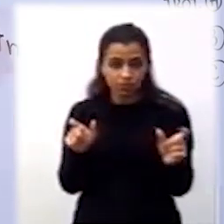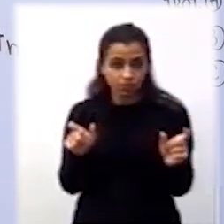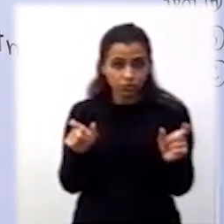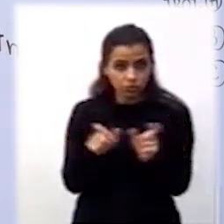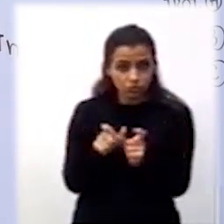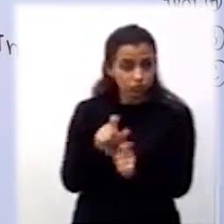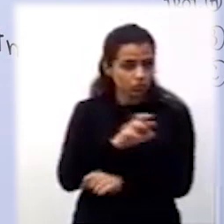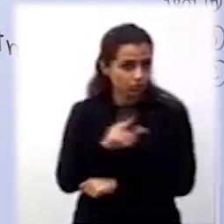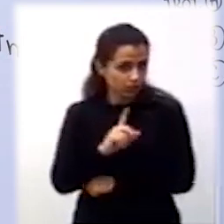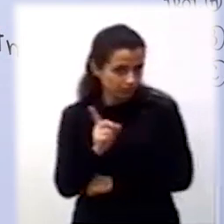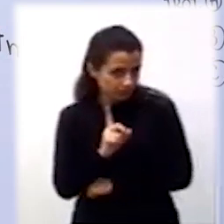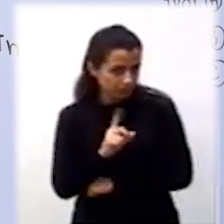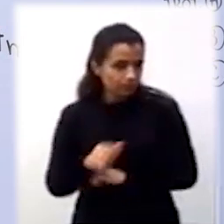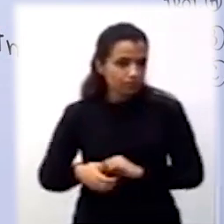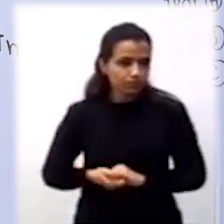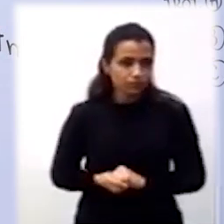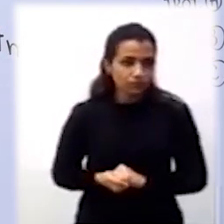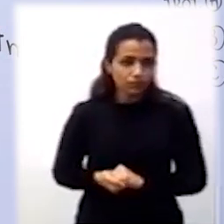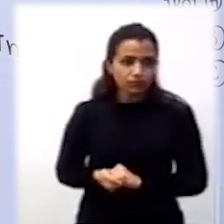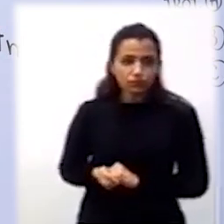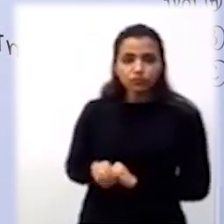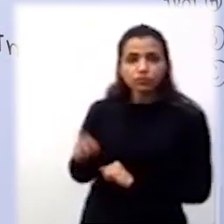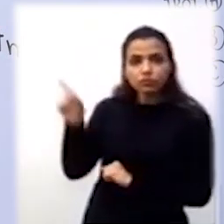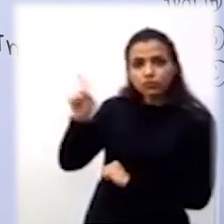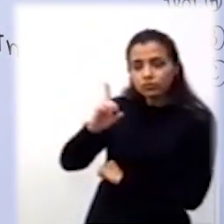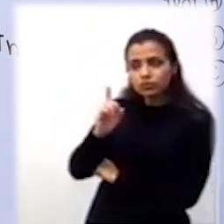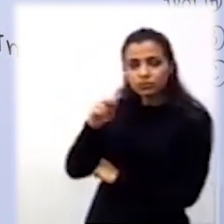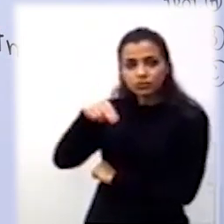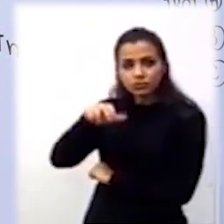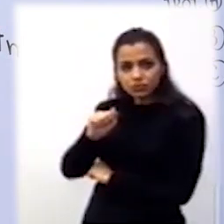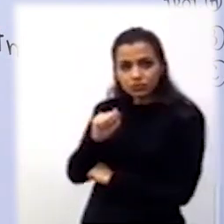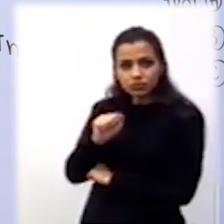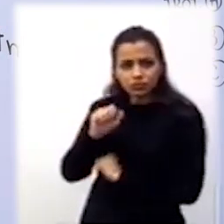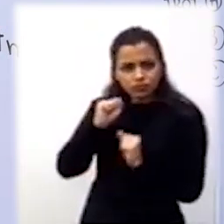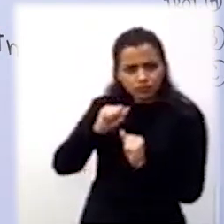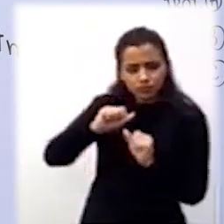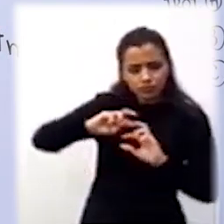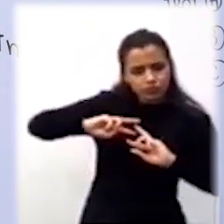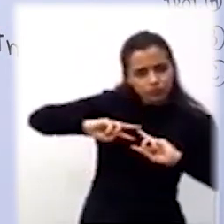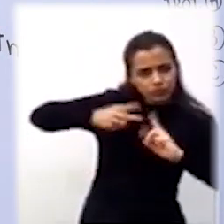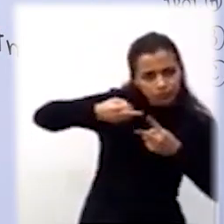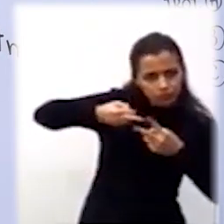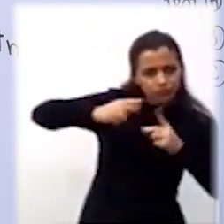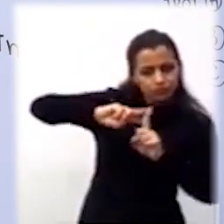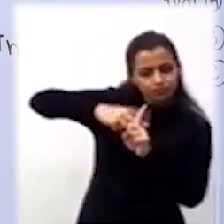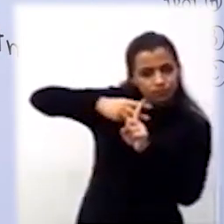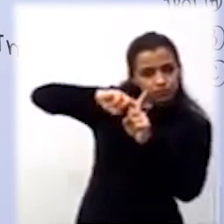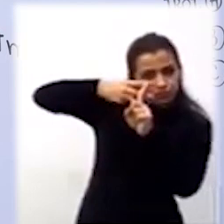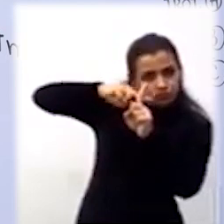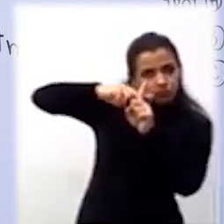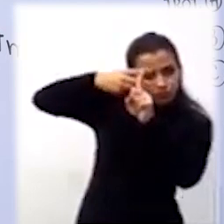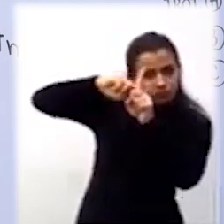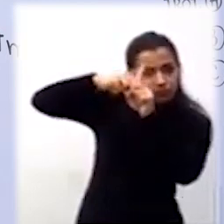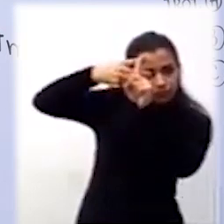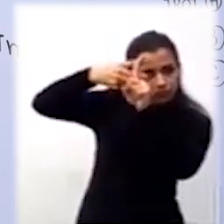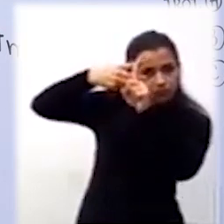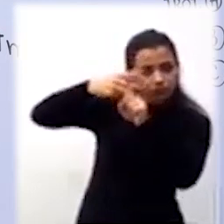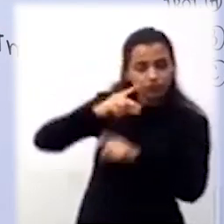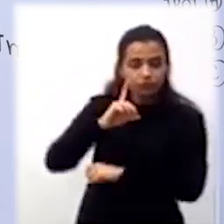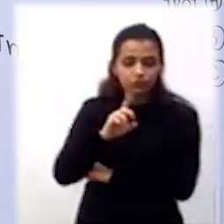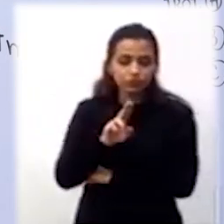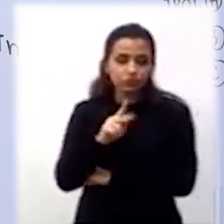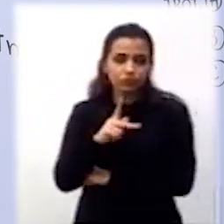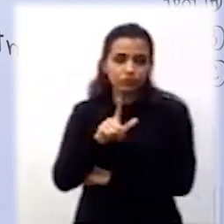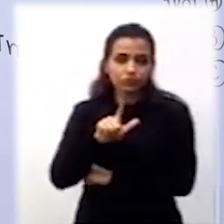tá? Outra coisa, o DNA ele pode produzir outra molécula de DNA? Sim. Qual é o nome que a gente dá para isso? Duplicação ou